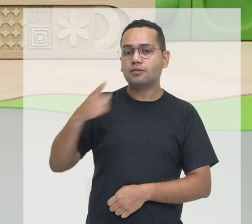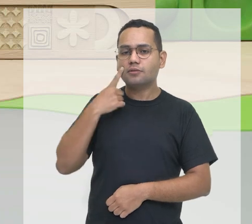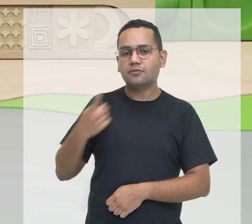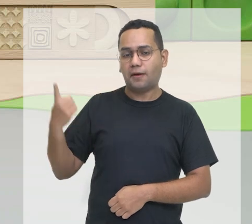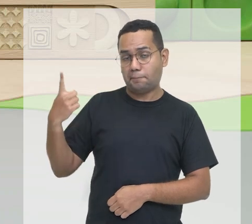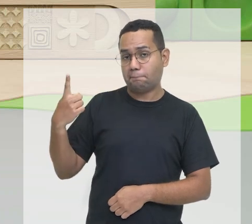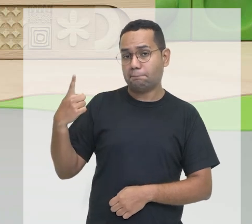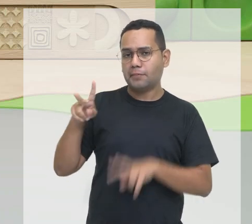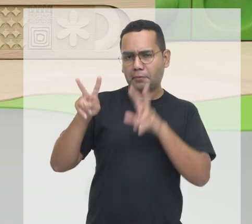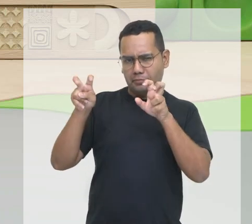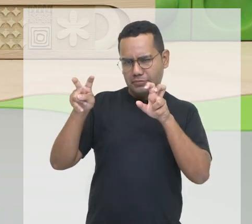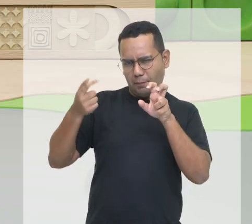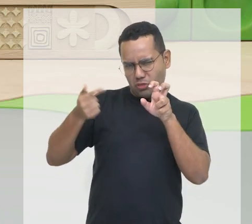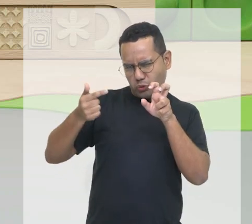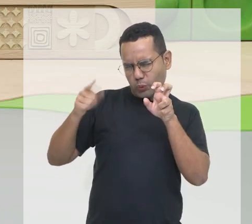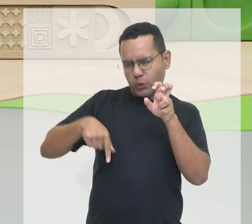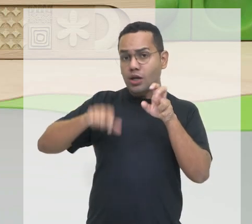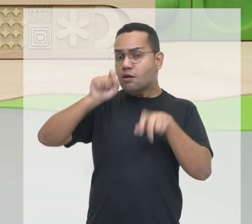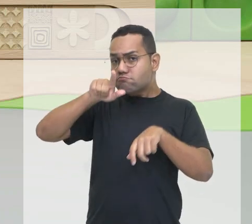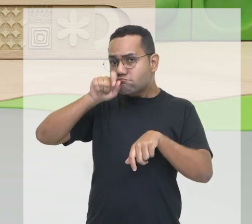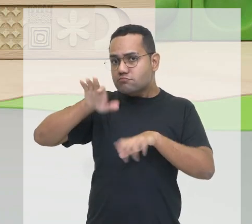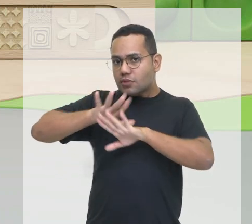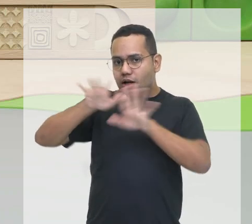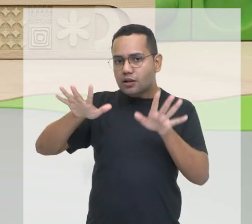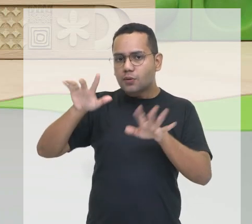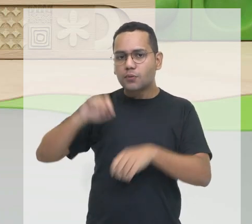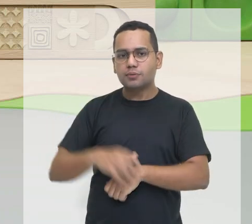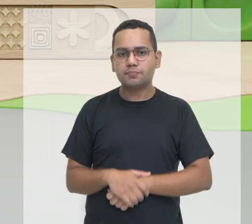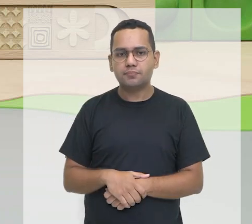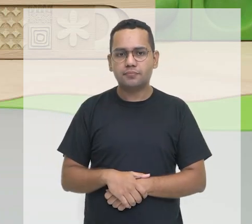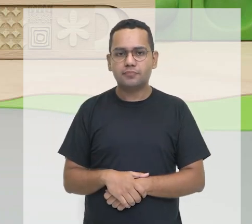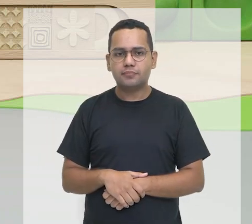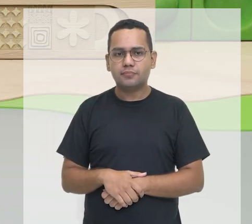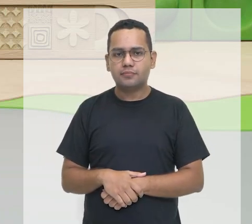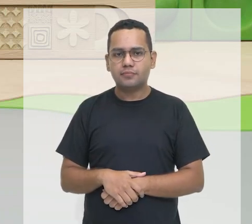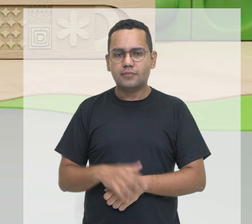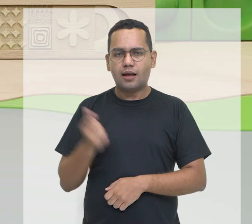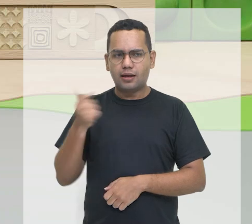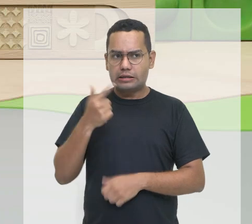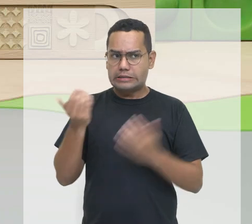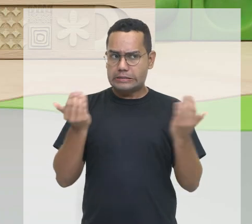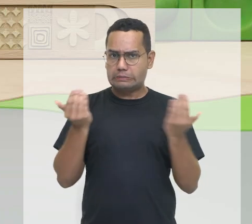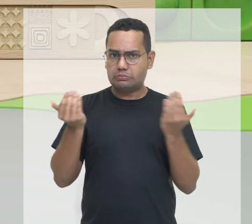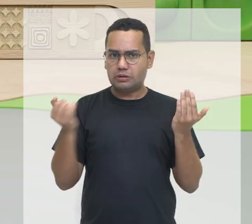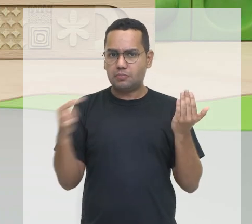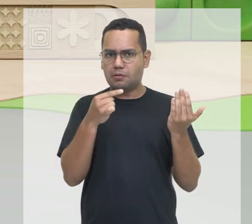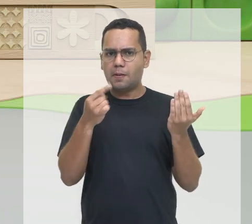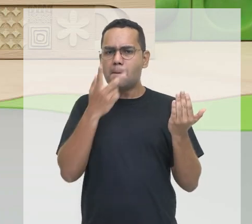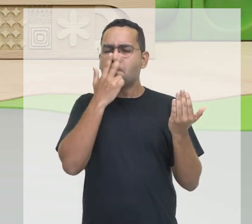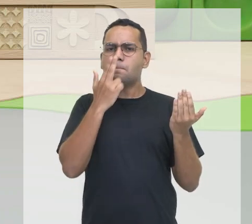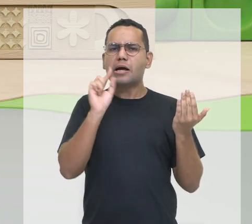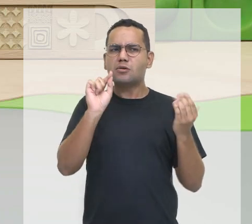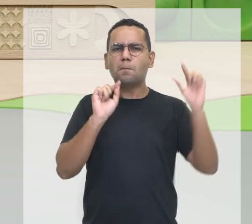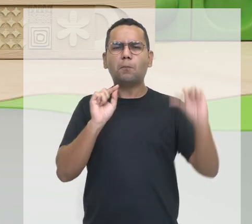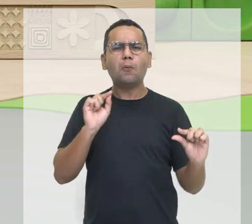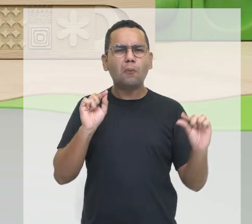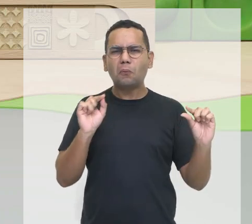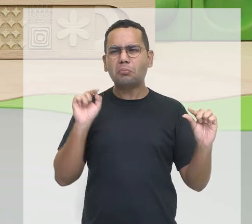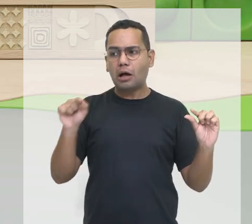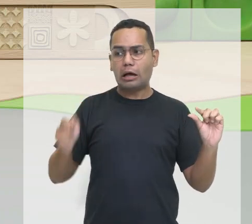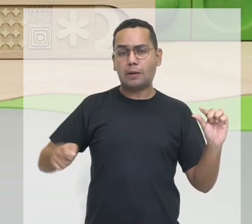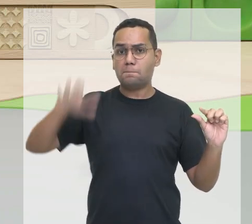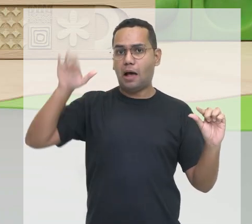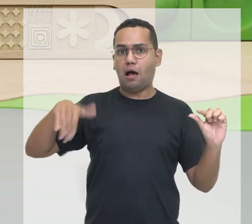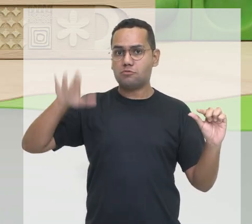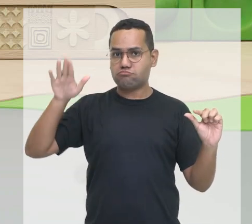supergigantes azuis, né, fazem com que a estrela do Sol, aqui no efeito comparativo, parece que algo insignificante,